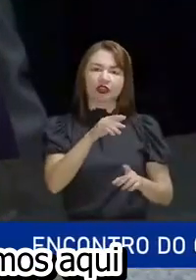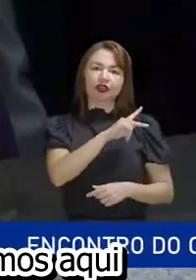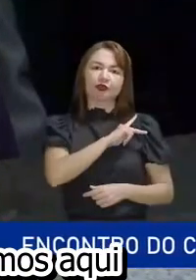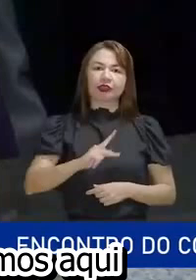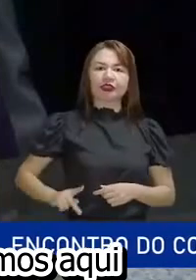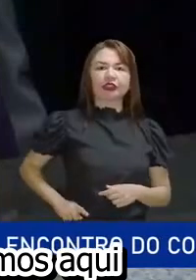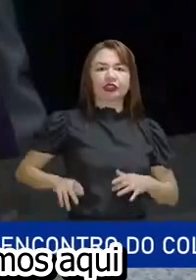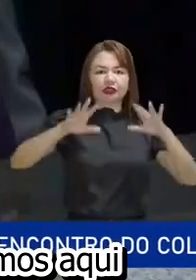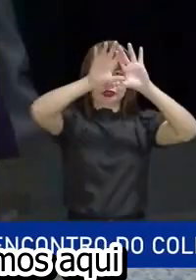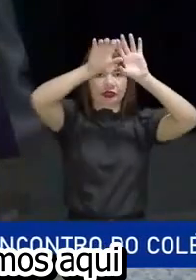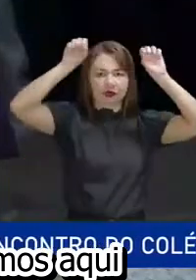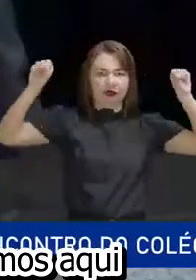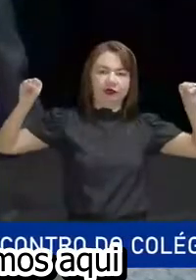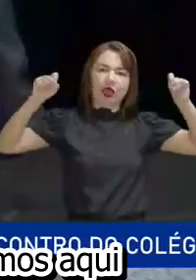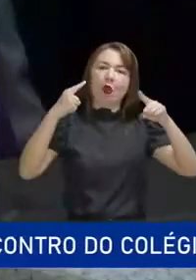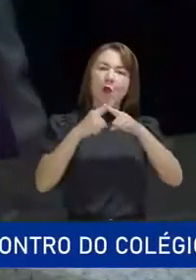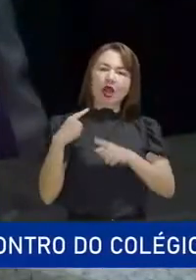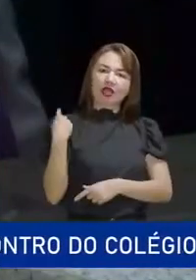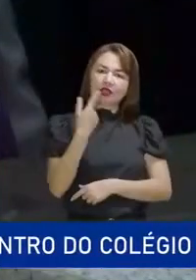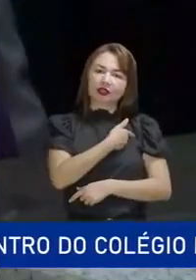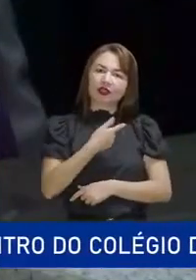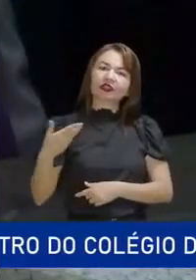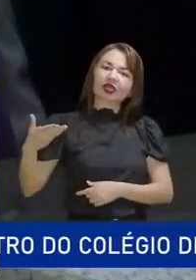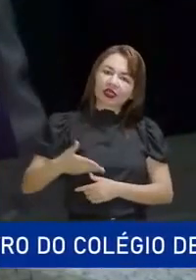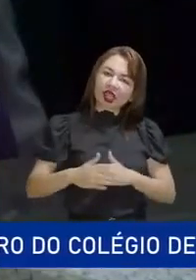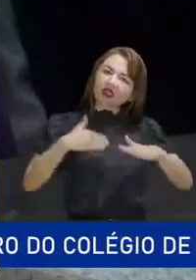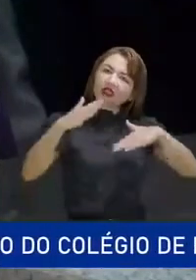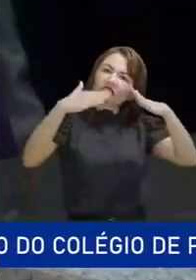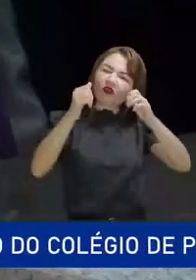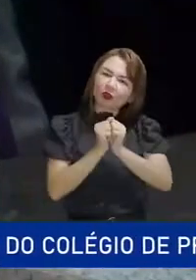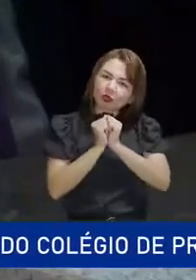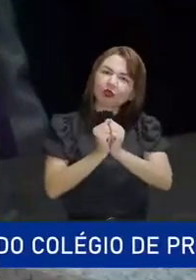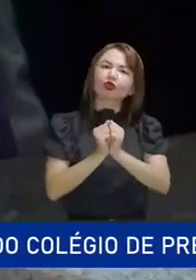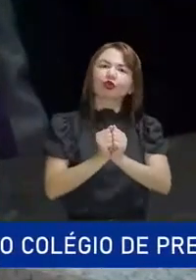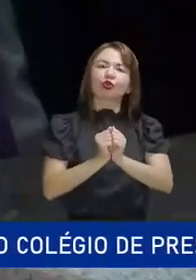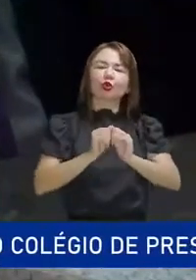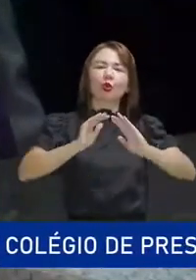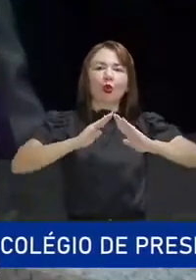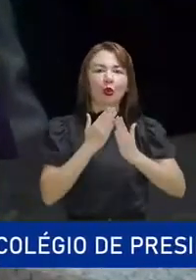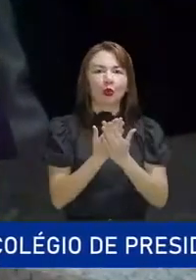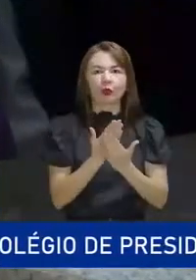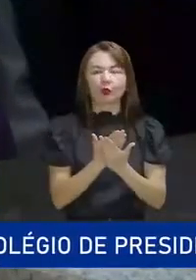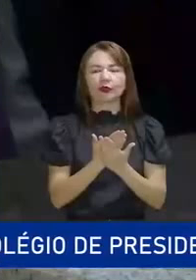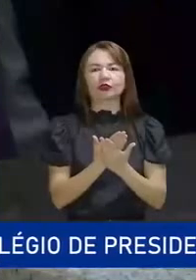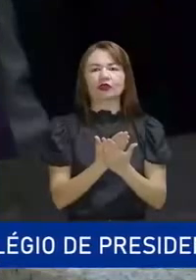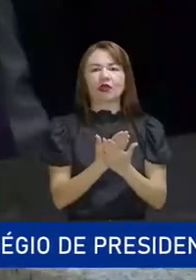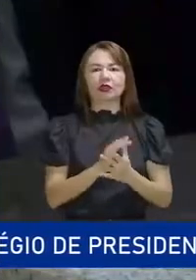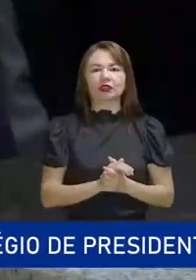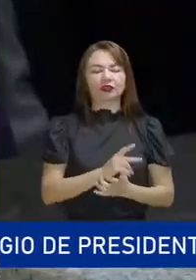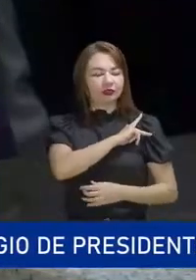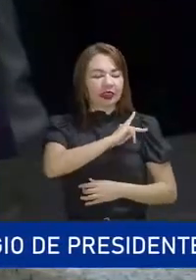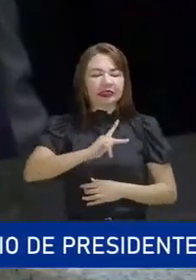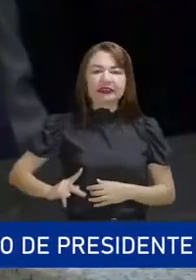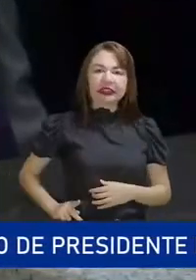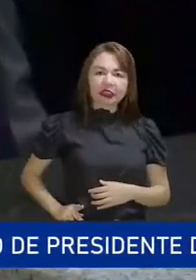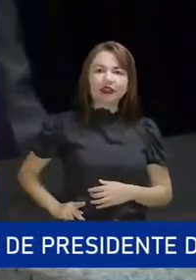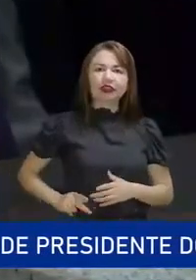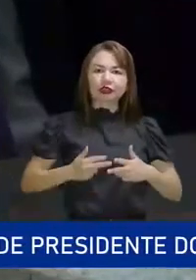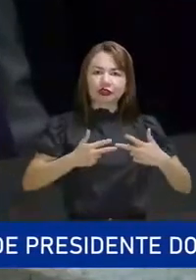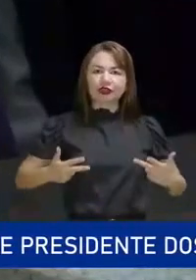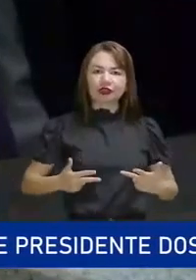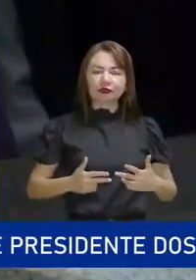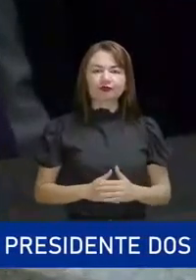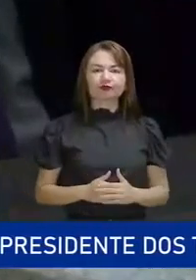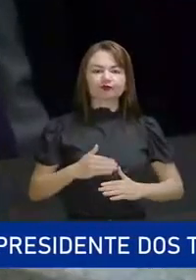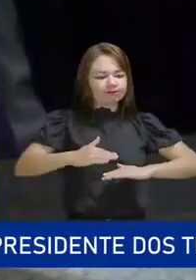tribunais, porque estamos aqui construindo juntos um colégio de presidentes